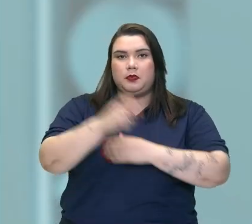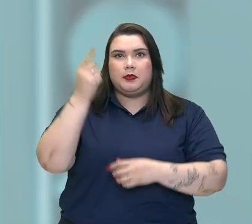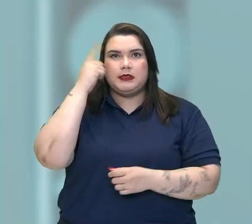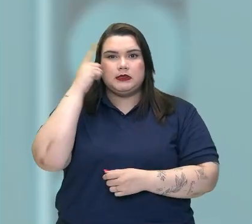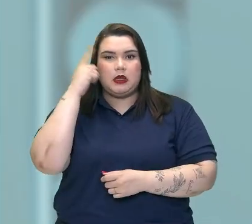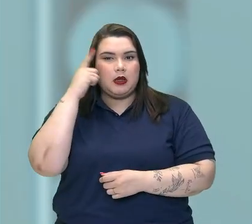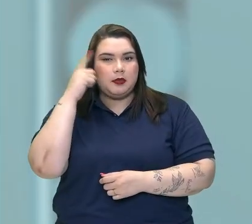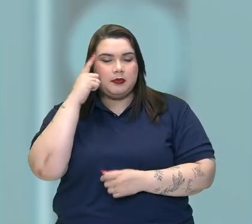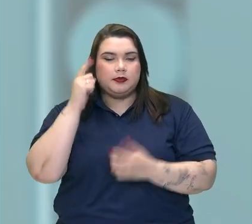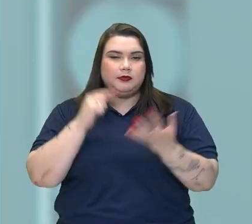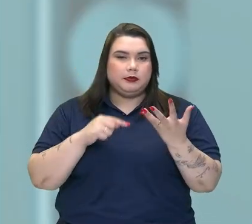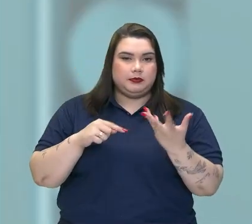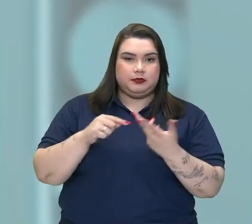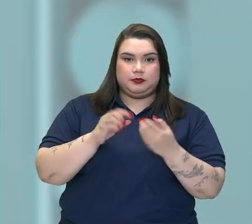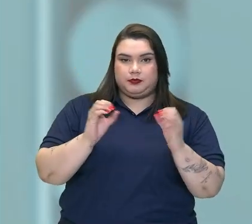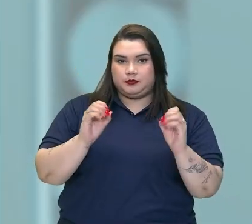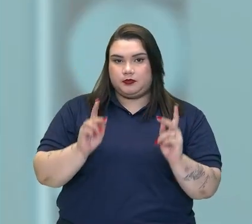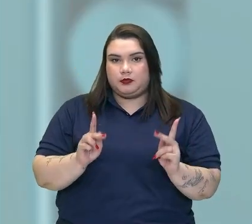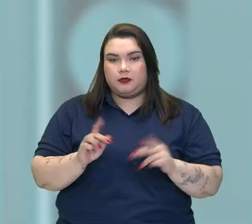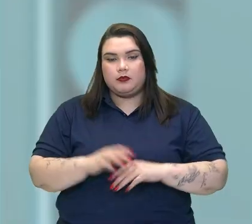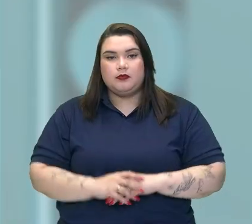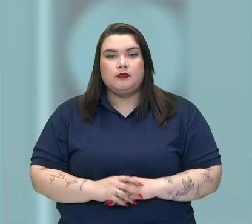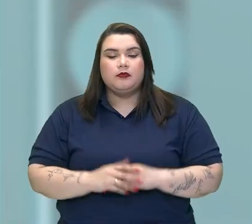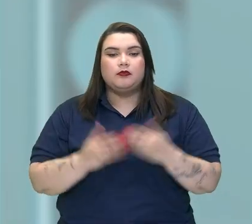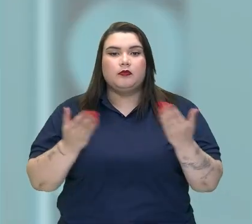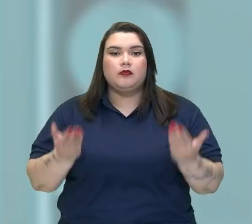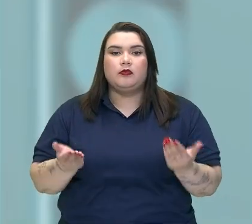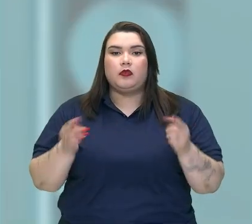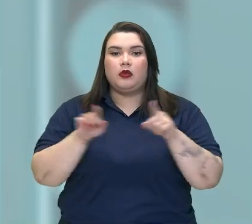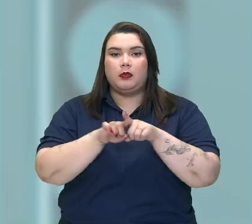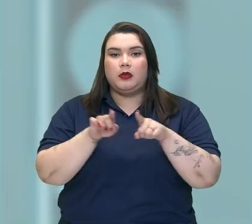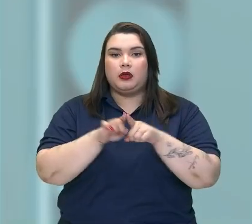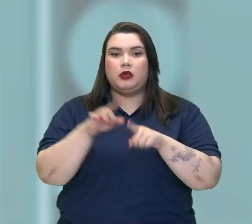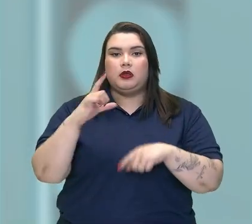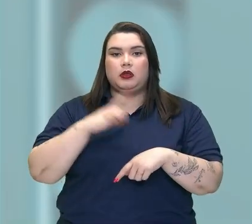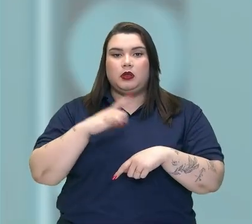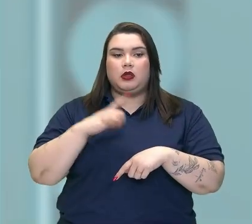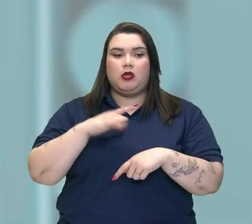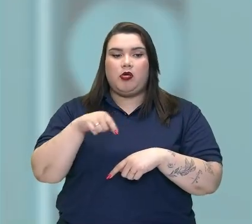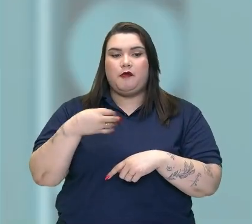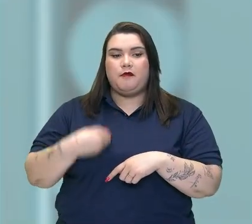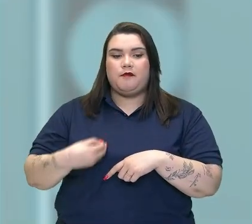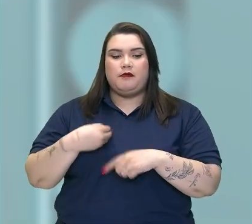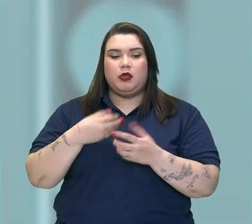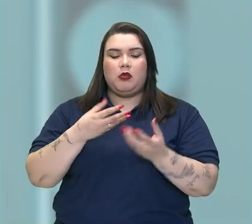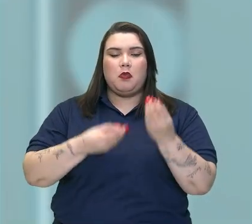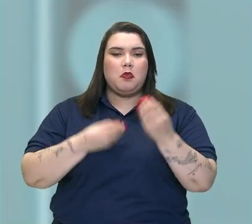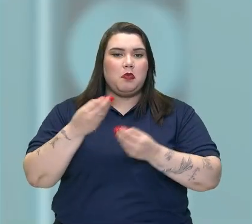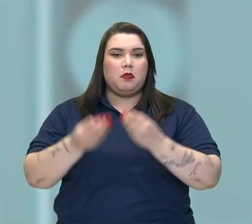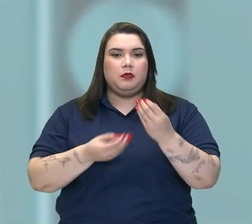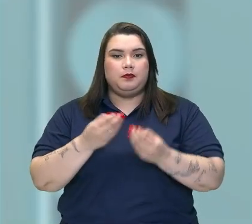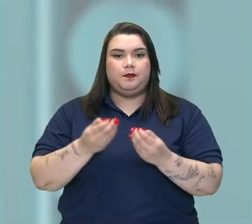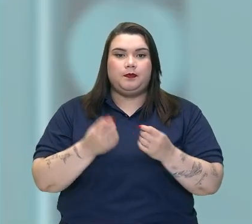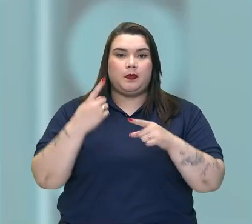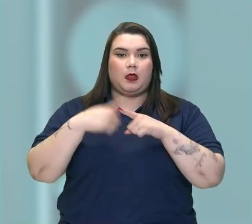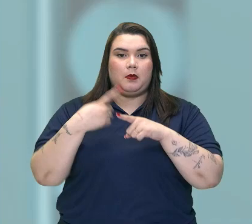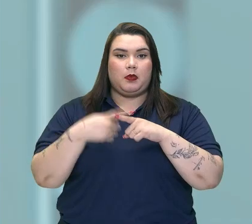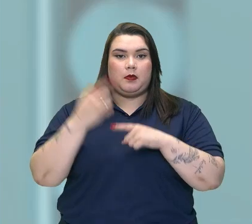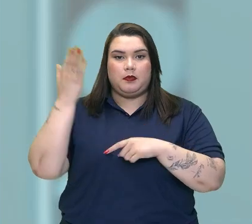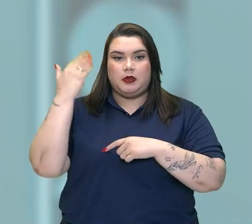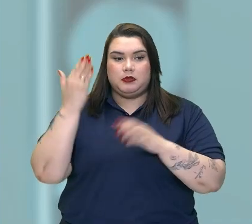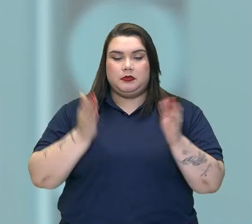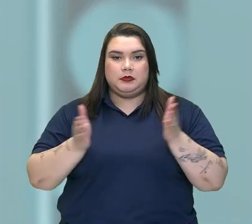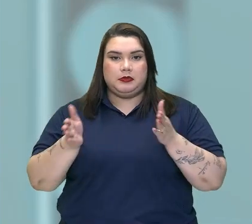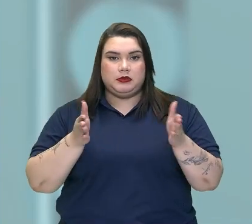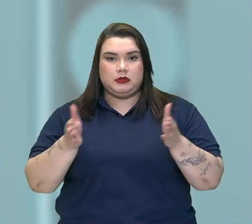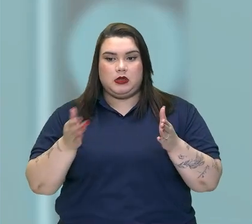pensamentos, etc, ok? E aí a gente vai ter esse conflito existencial, porque o que acontece? Na época em que a Lígia